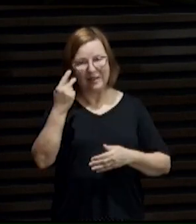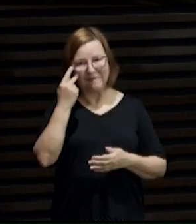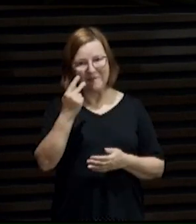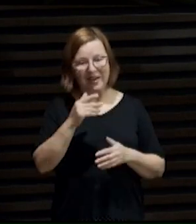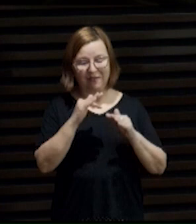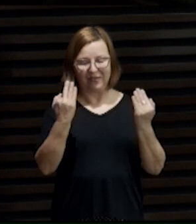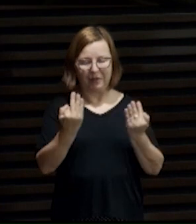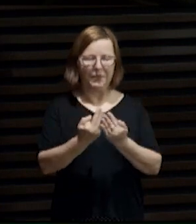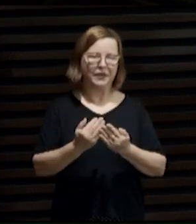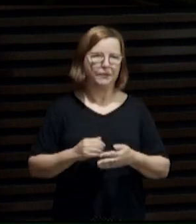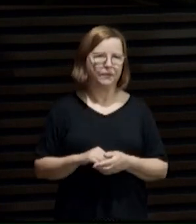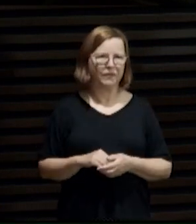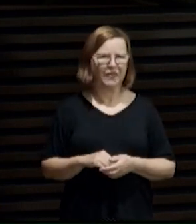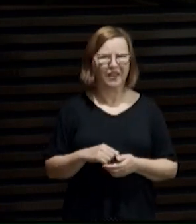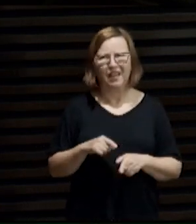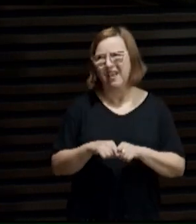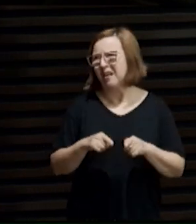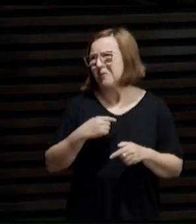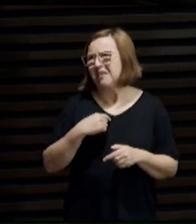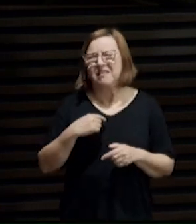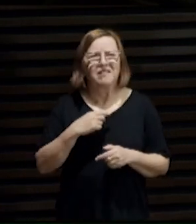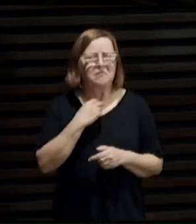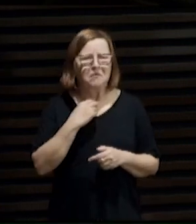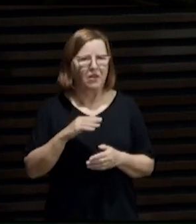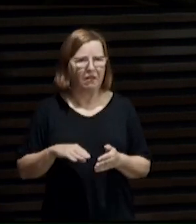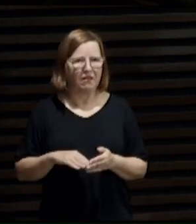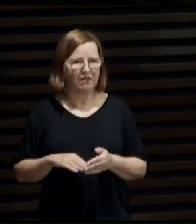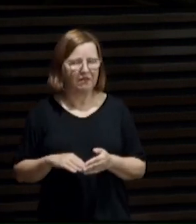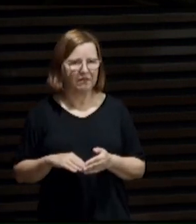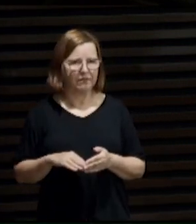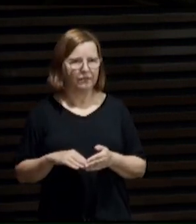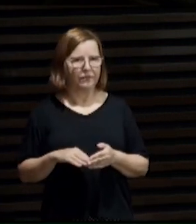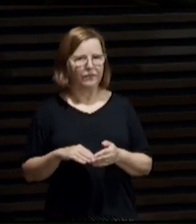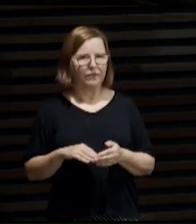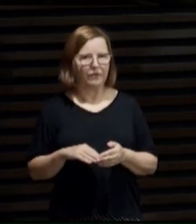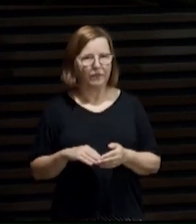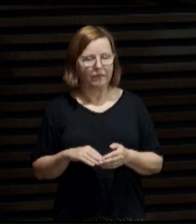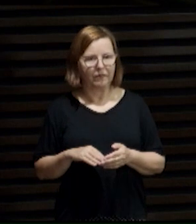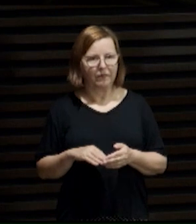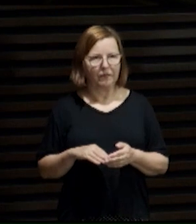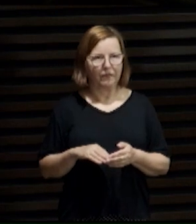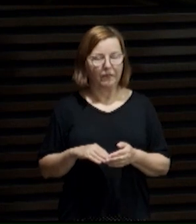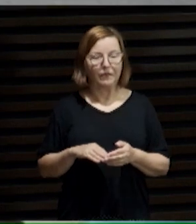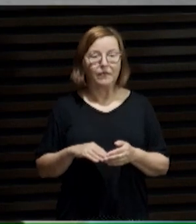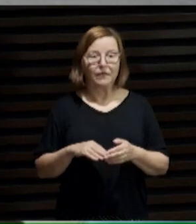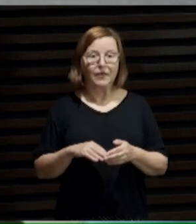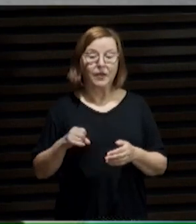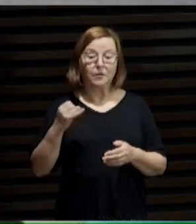É a maior contribuição que você dá para uma igreja. É formar uma família no Senhor.